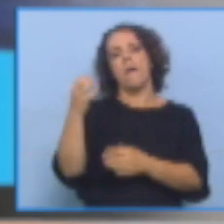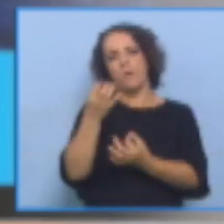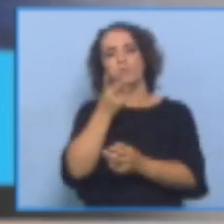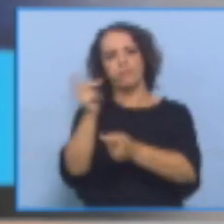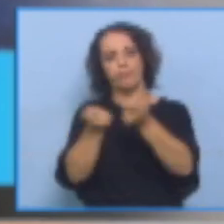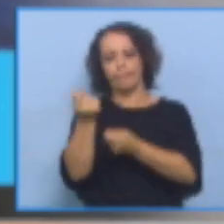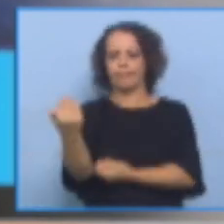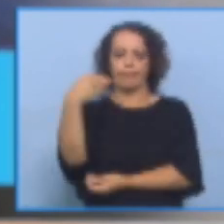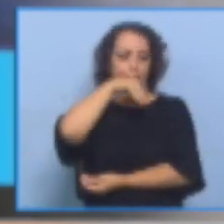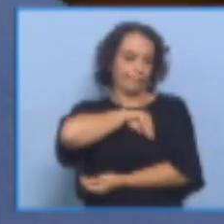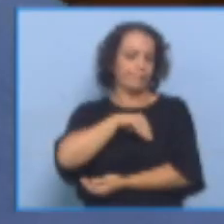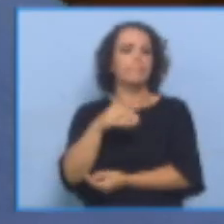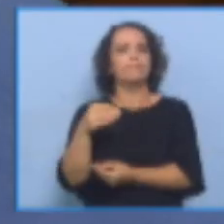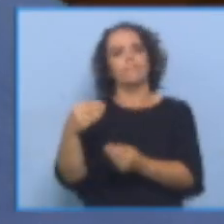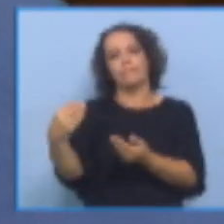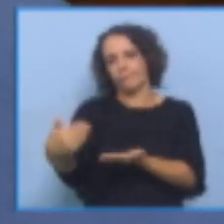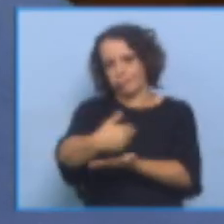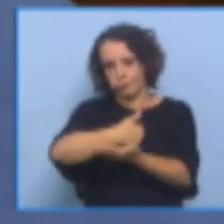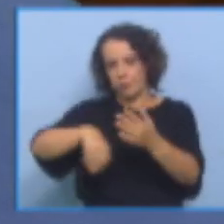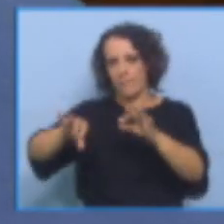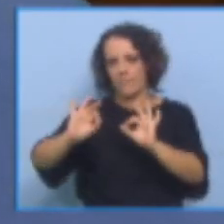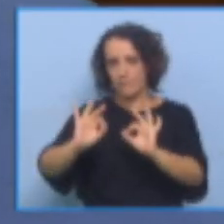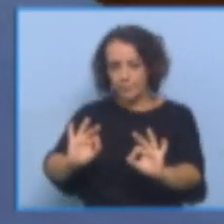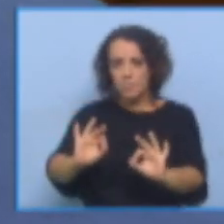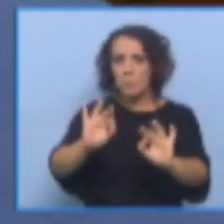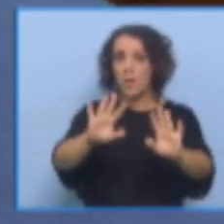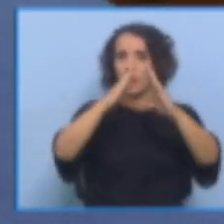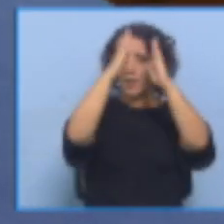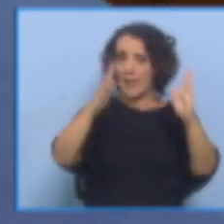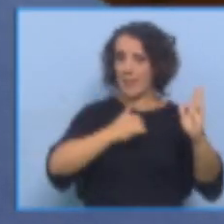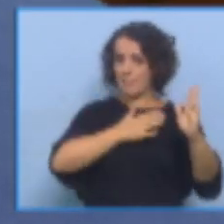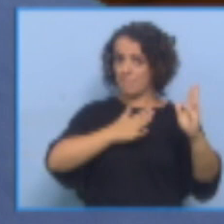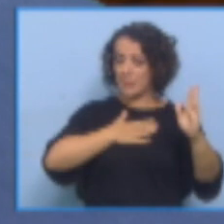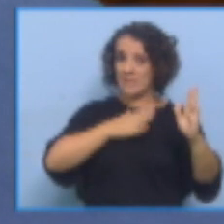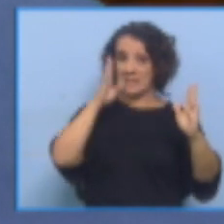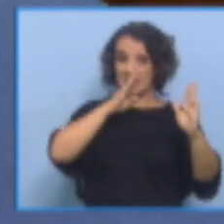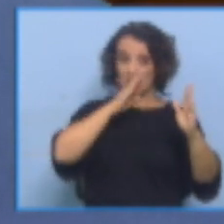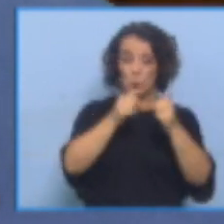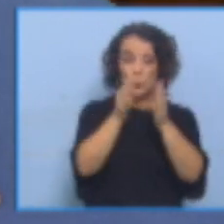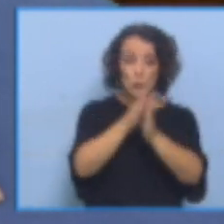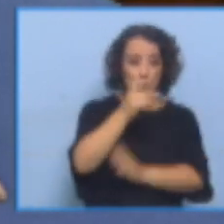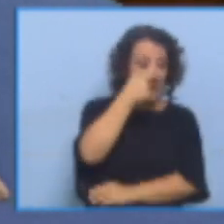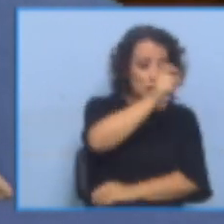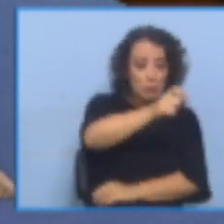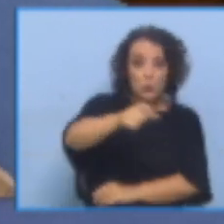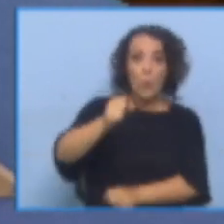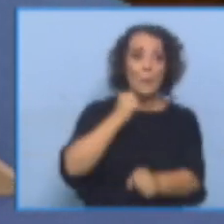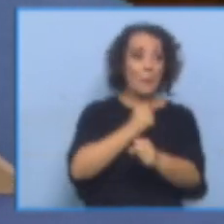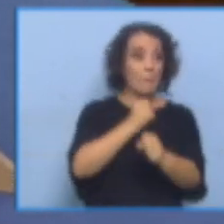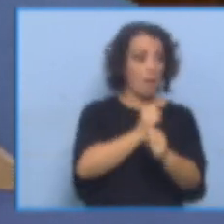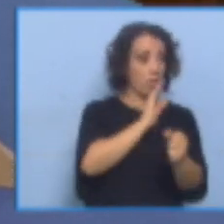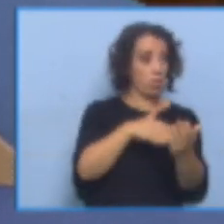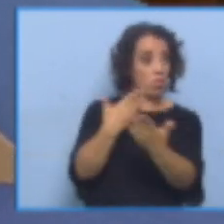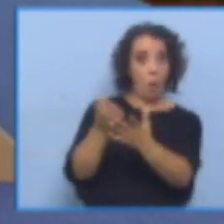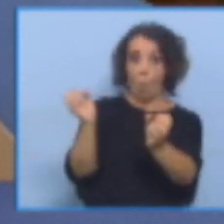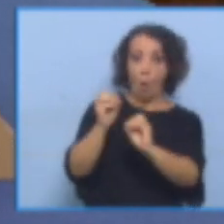ao nível de todos os colaboradores, porque não há lucros nas empresas se todos os trabalhadores não trabalharem para eles. E,